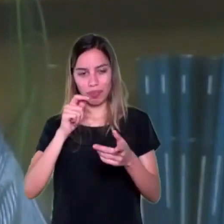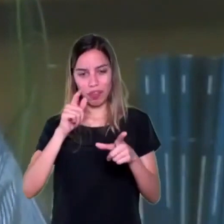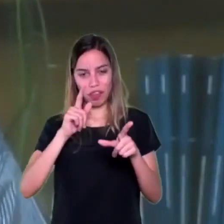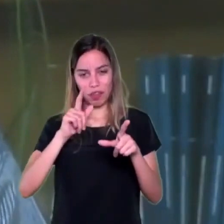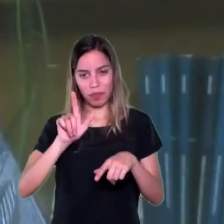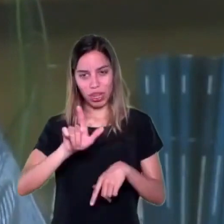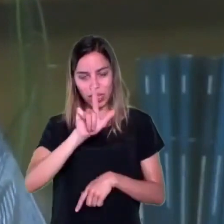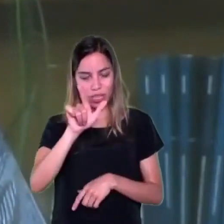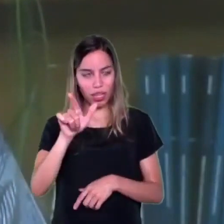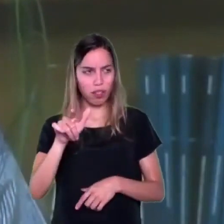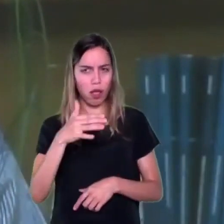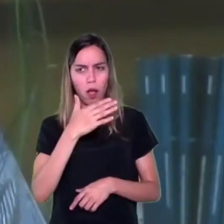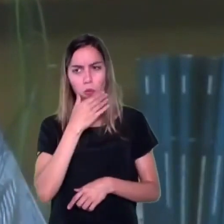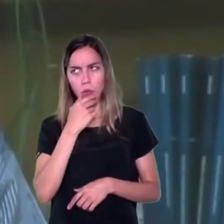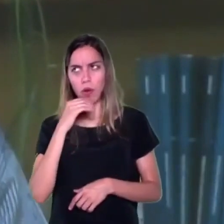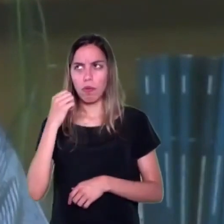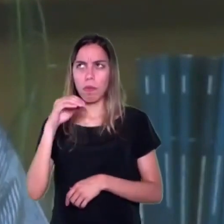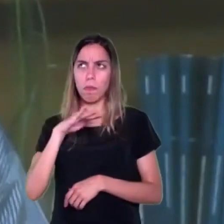2009,